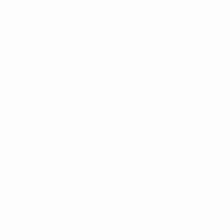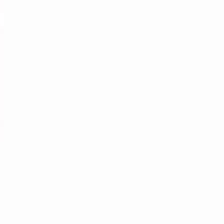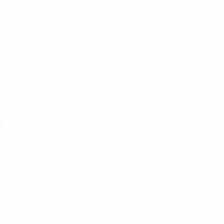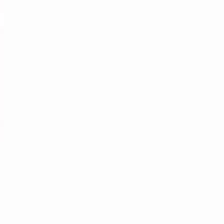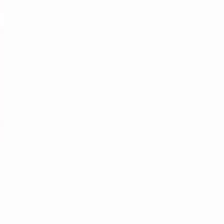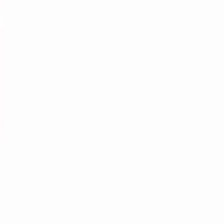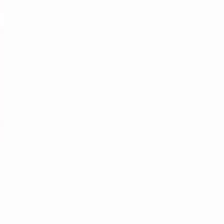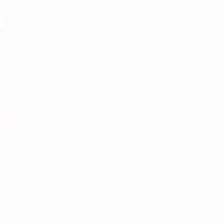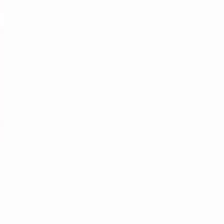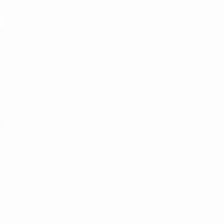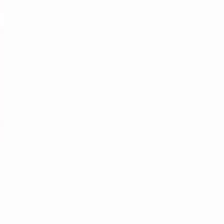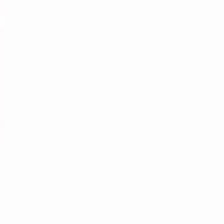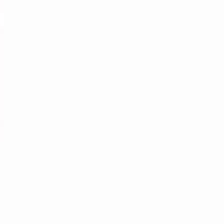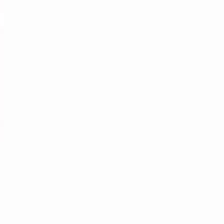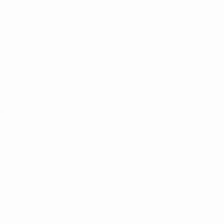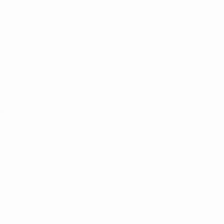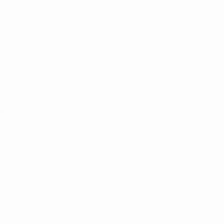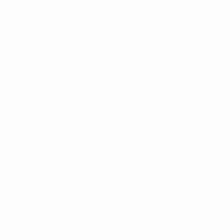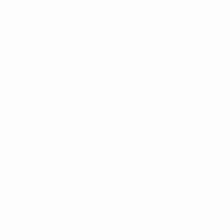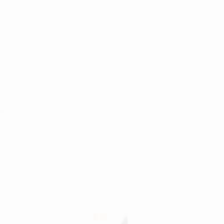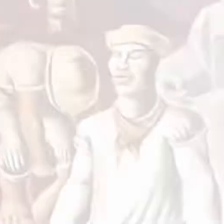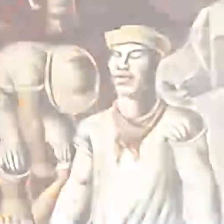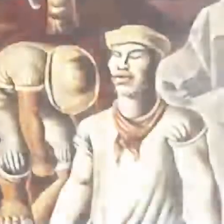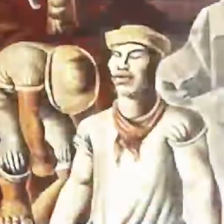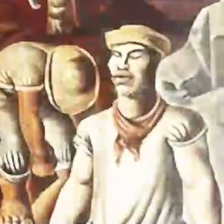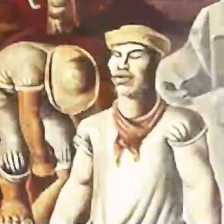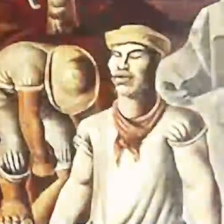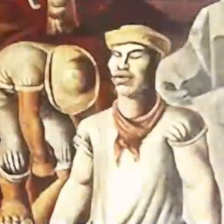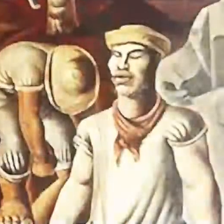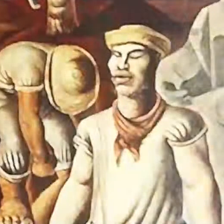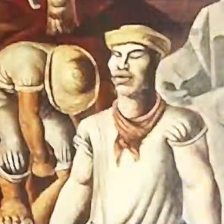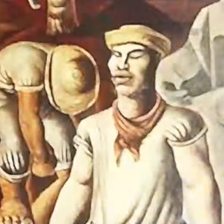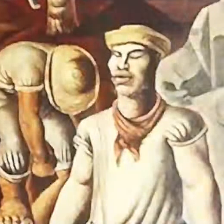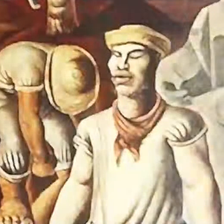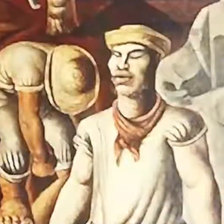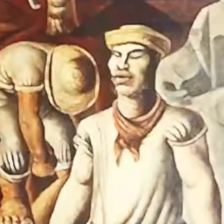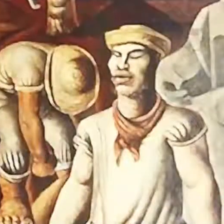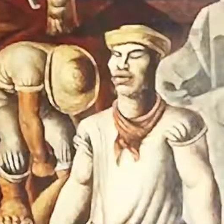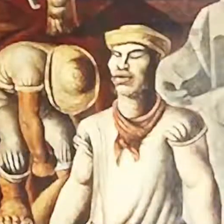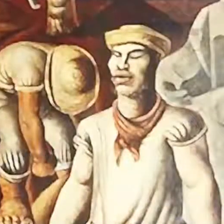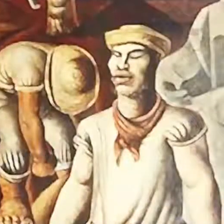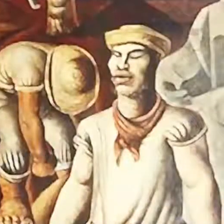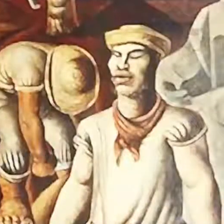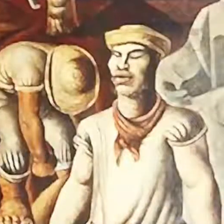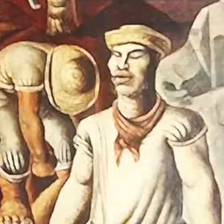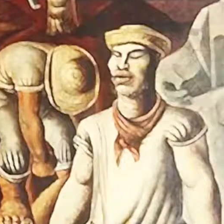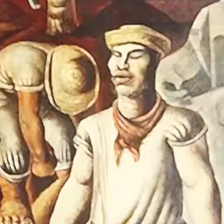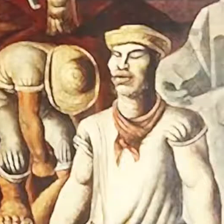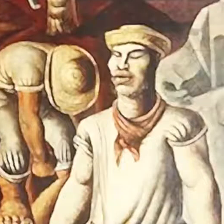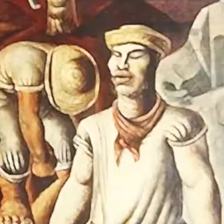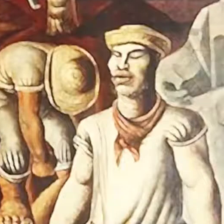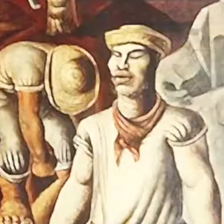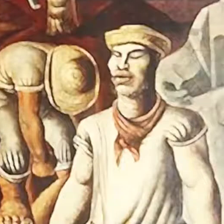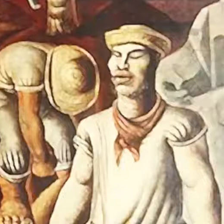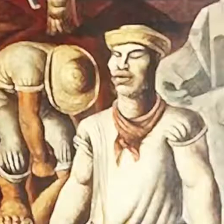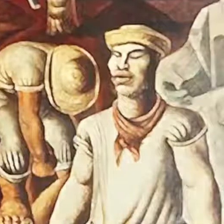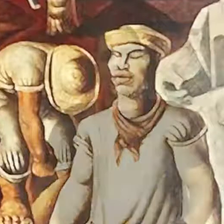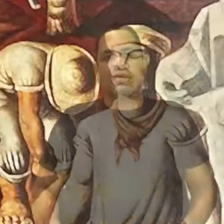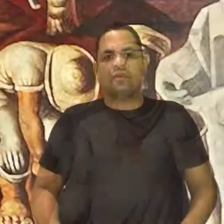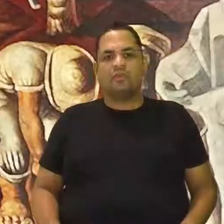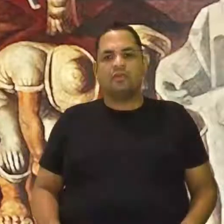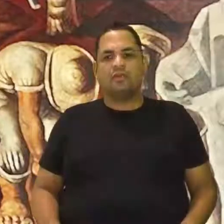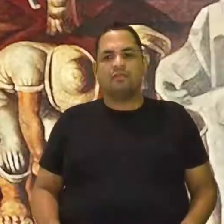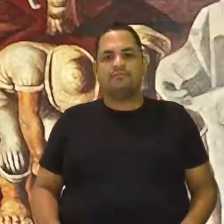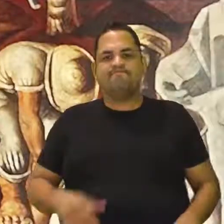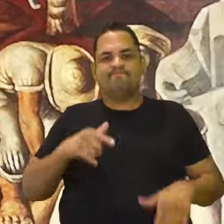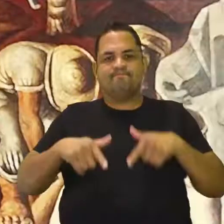Por quê? Olha aqui o café. Percebam vocês aqui, nessa produção do café, percebam vocês nessa produção do café, que essa